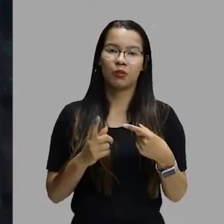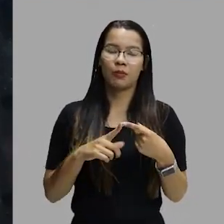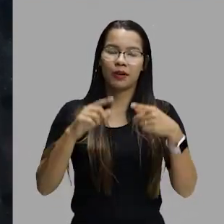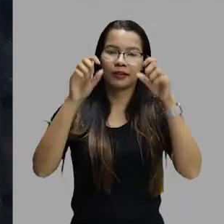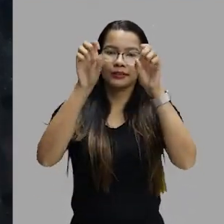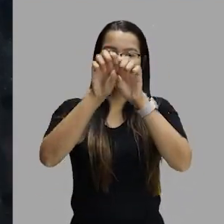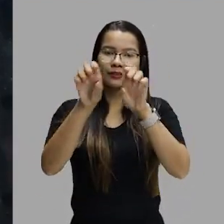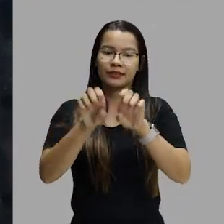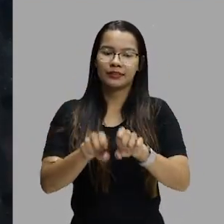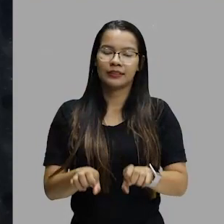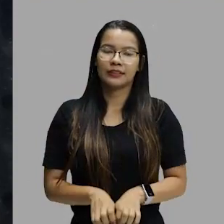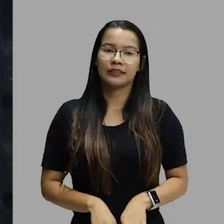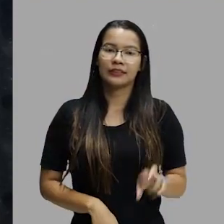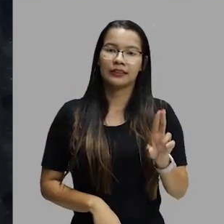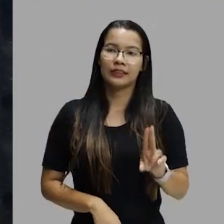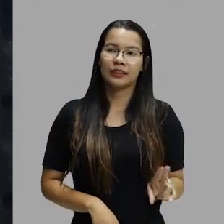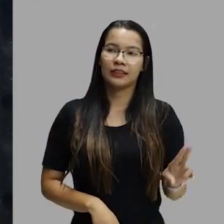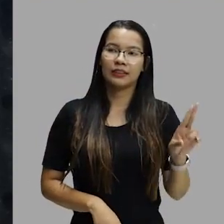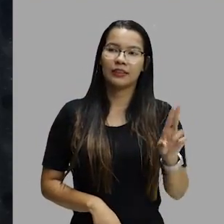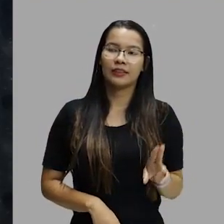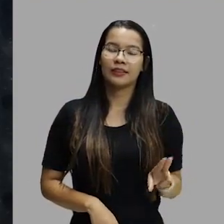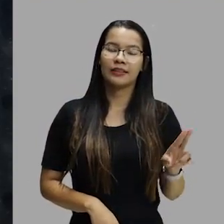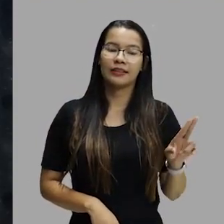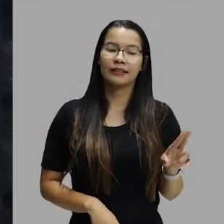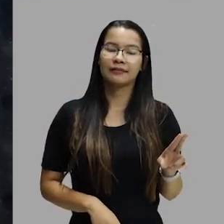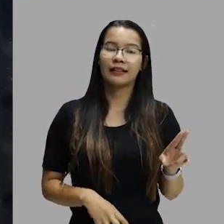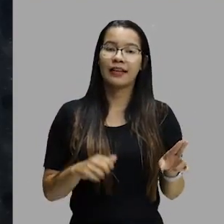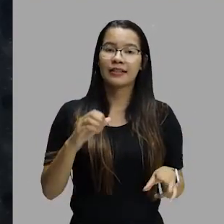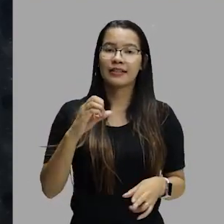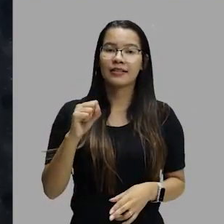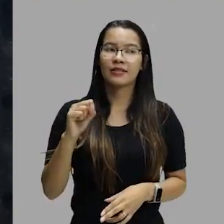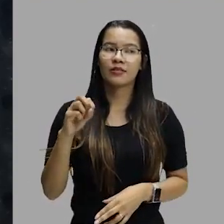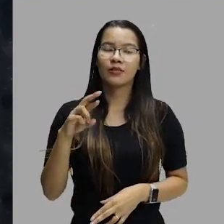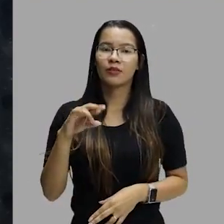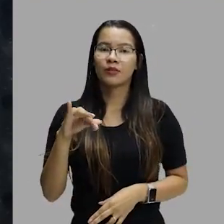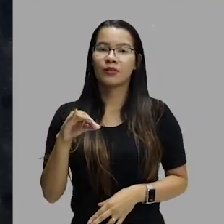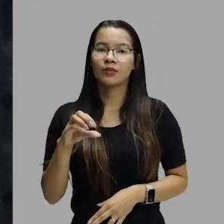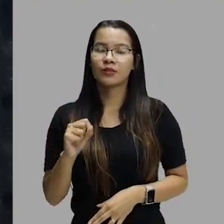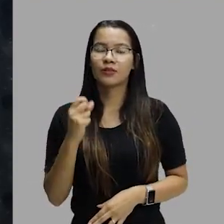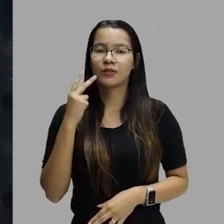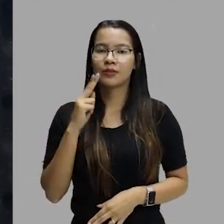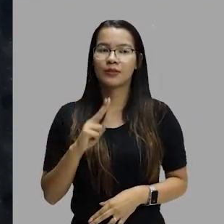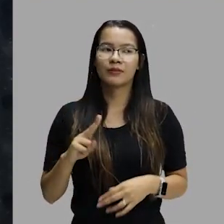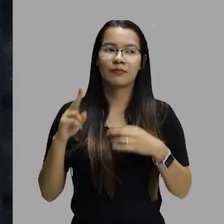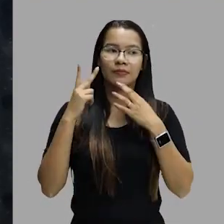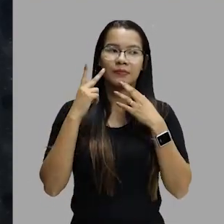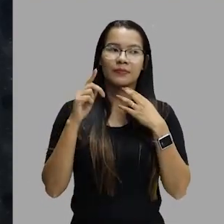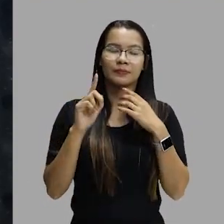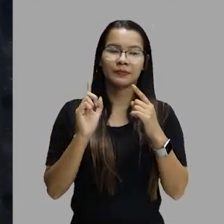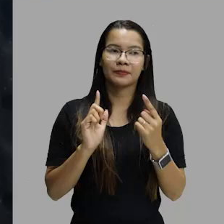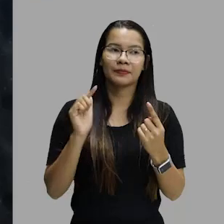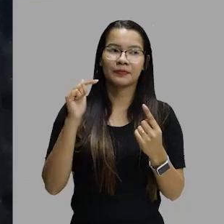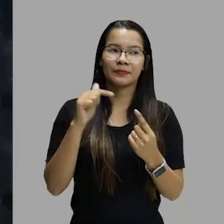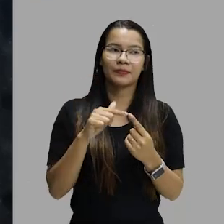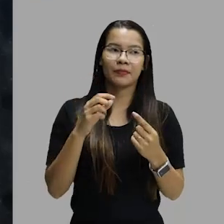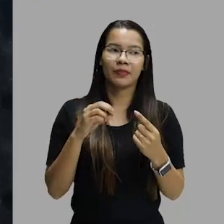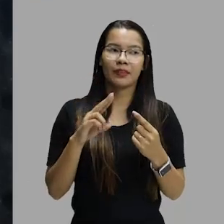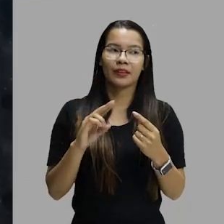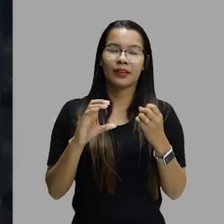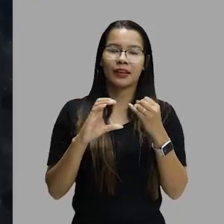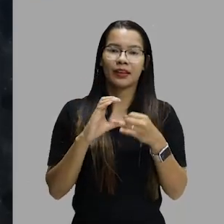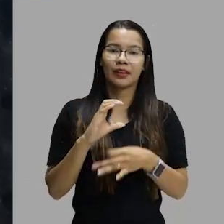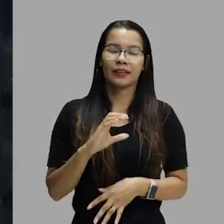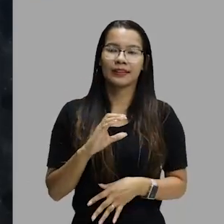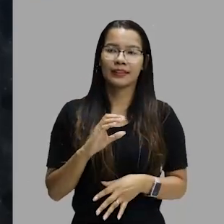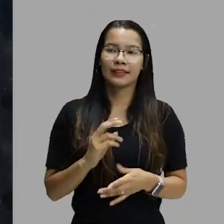estrutura oracional. Eles servem, gente, eles são acessórios. Eles servem para isso, para determinar, para